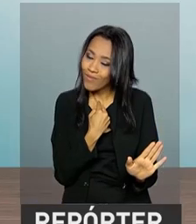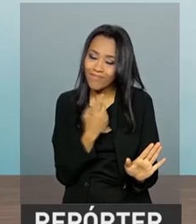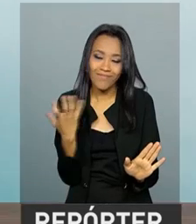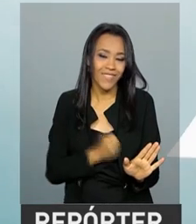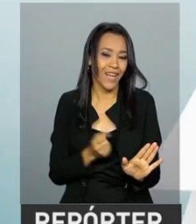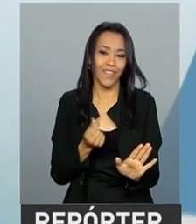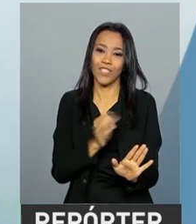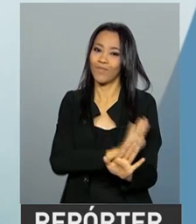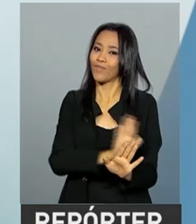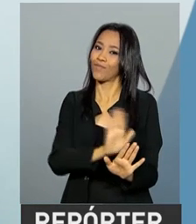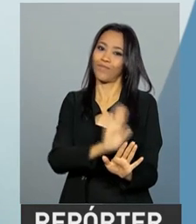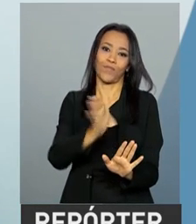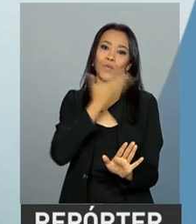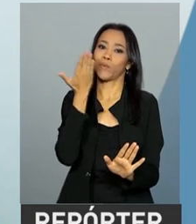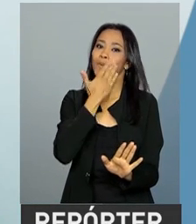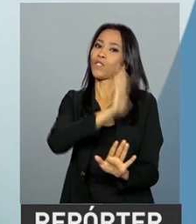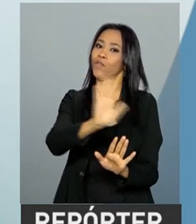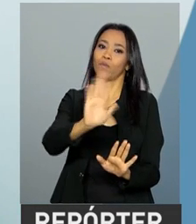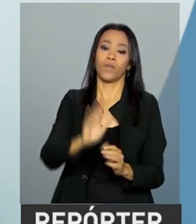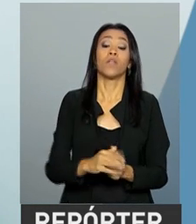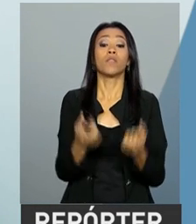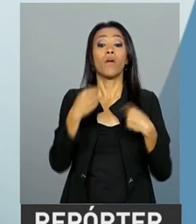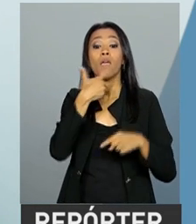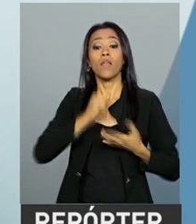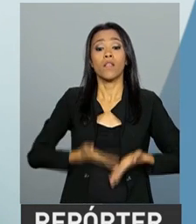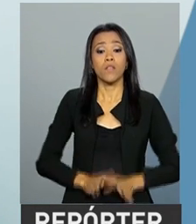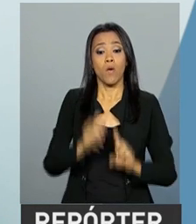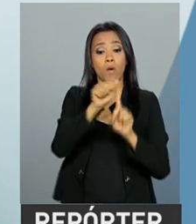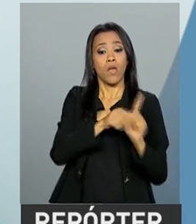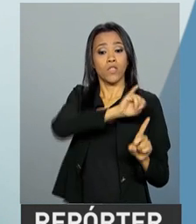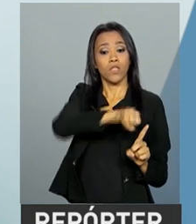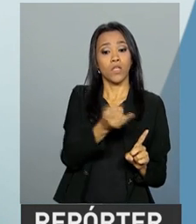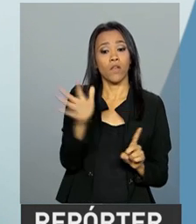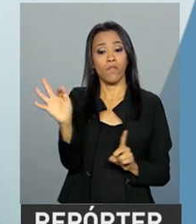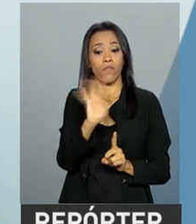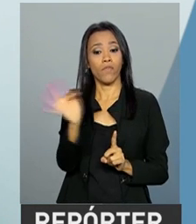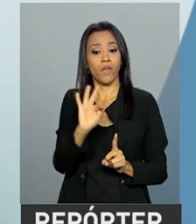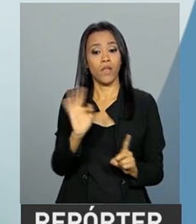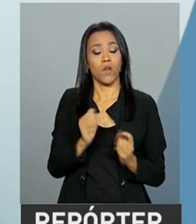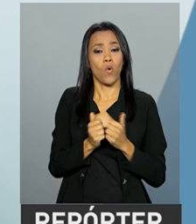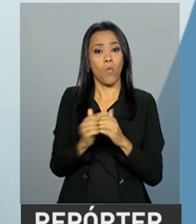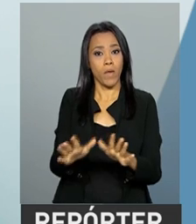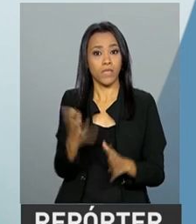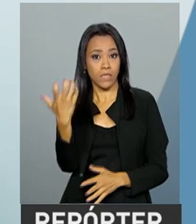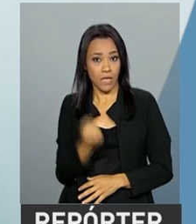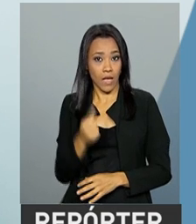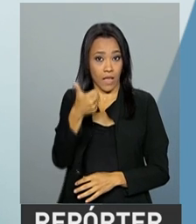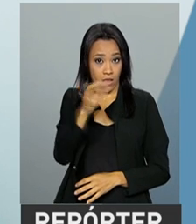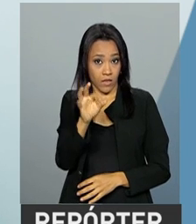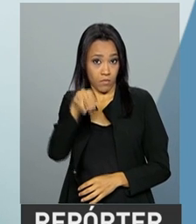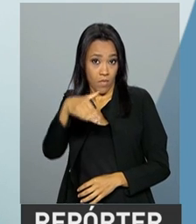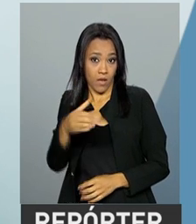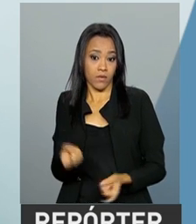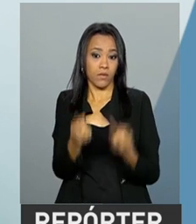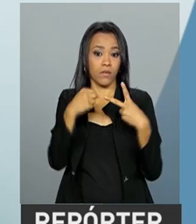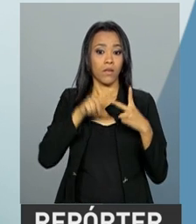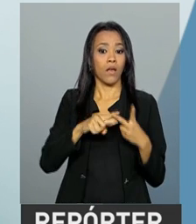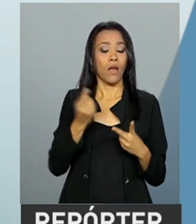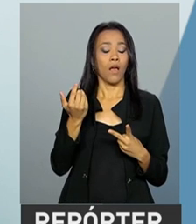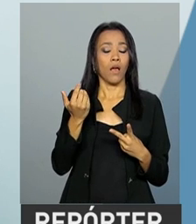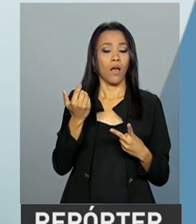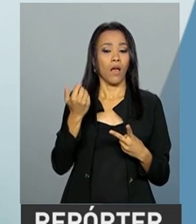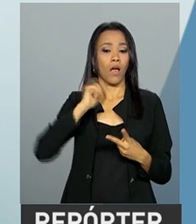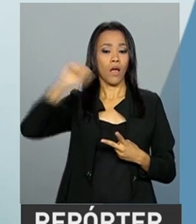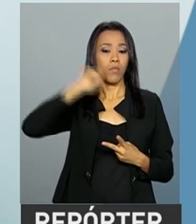dinheiro quem nasceu nos meses de janeiro e fevereiro vai poder fazer o saque a partir de março em abril podem começar a sacar os